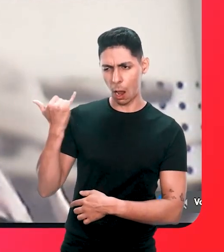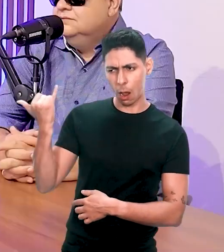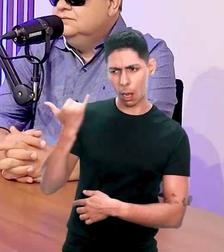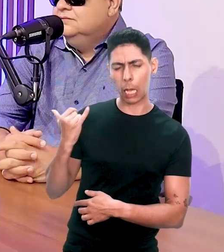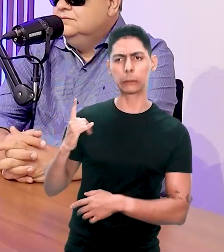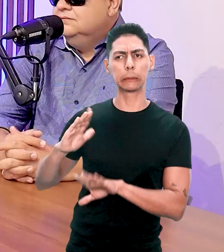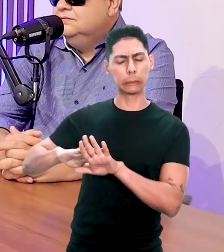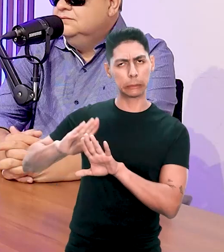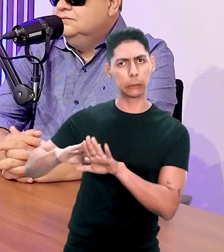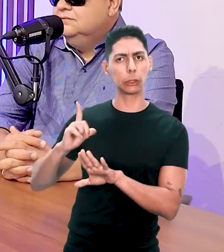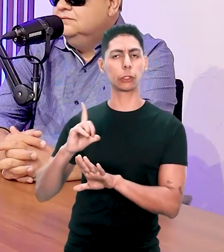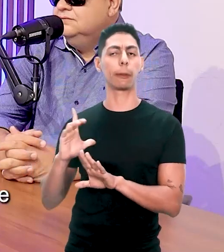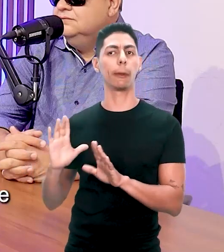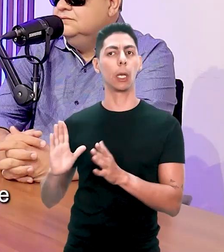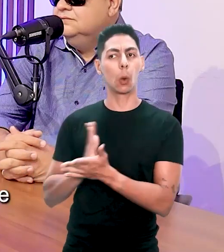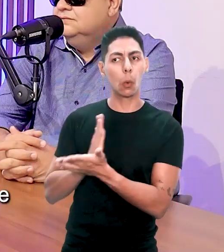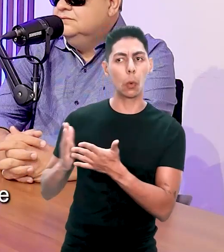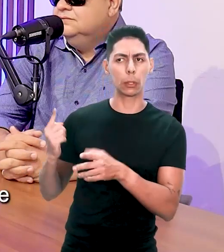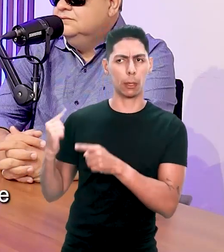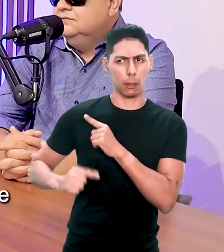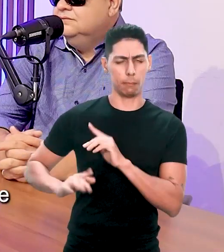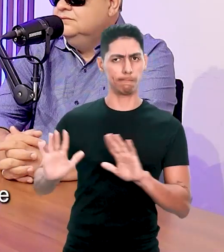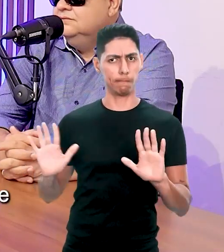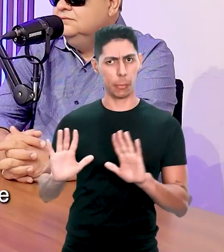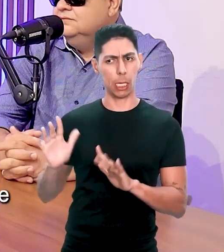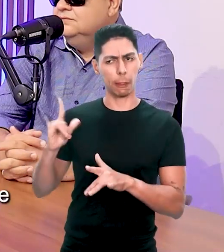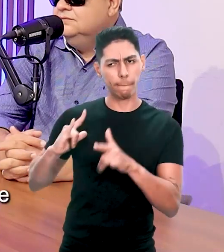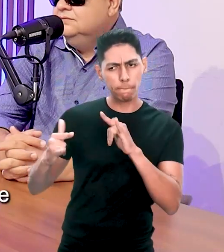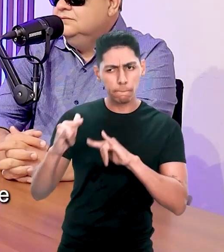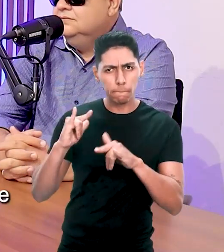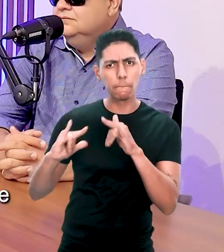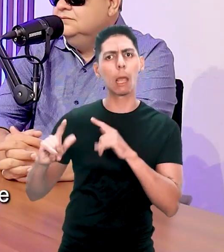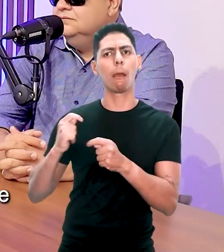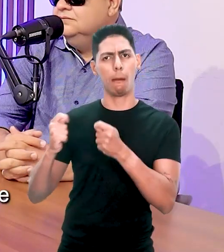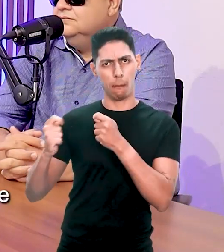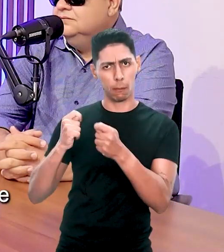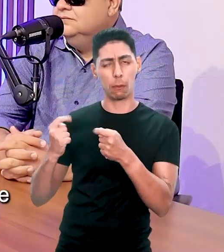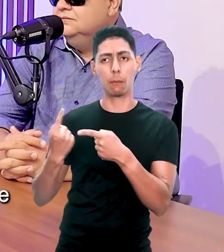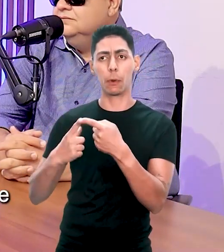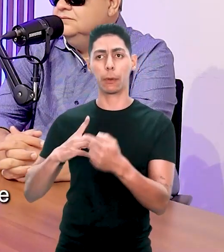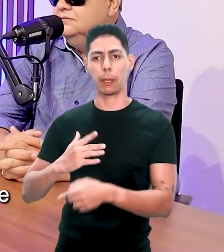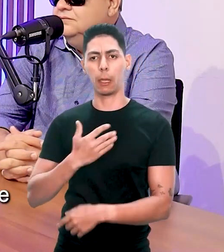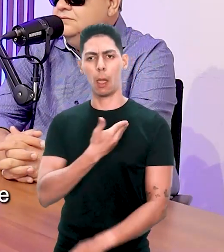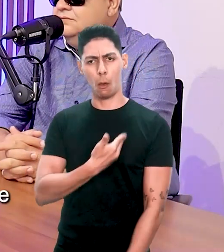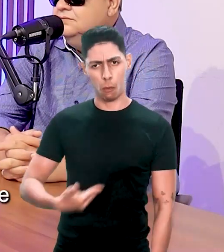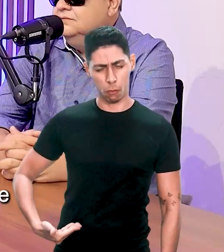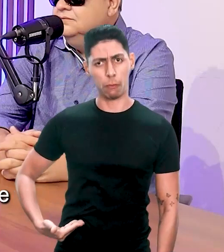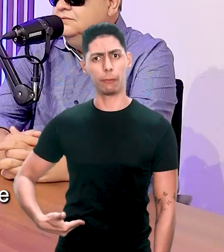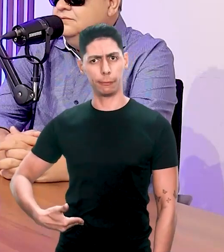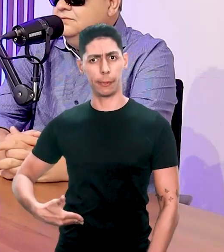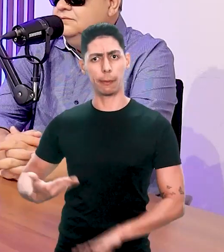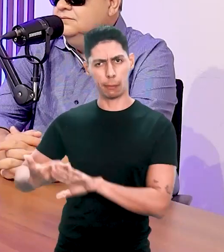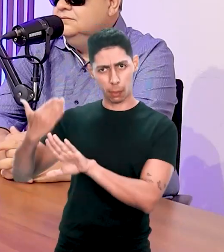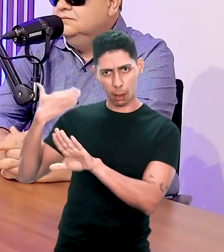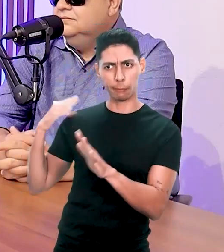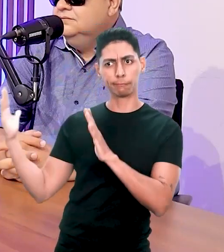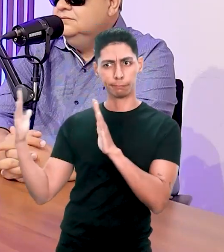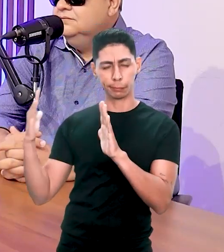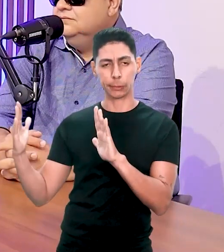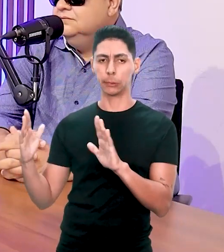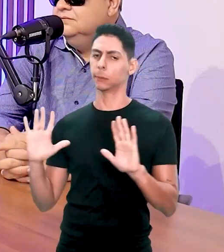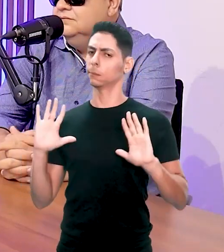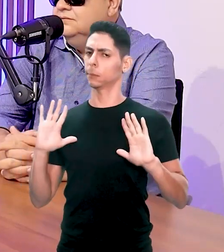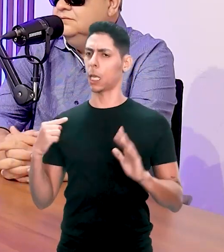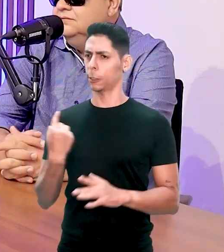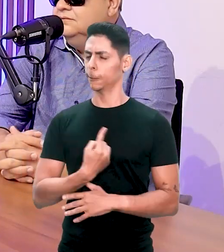de, né, externar ideias, principalmente ideias contrárias ao regime que fazia, né, que tomava conta do país, né? E